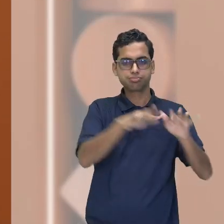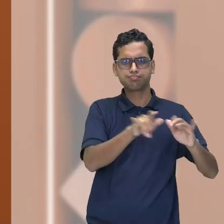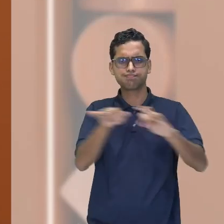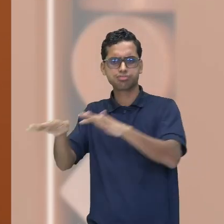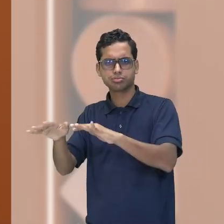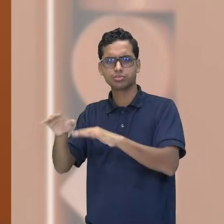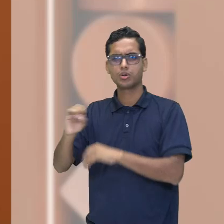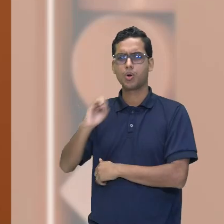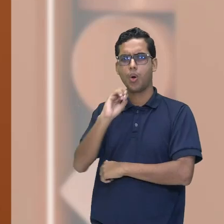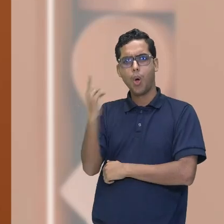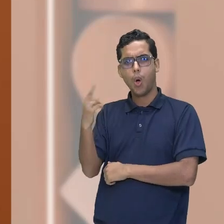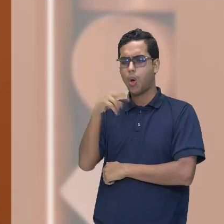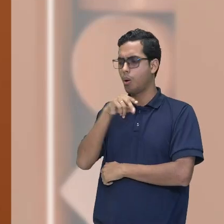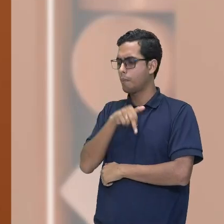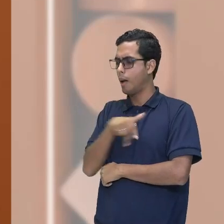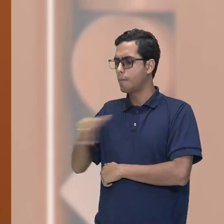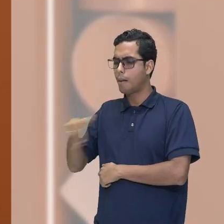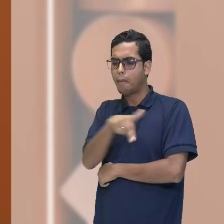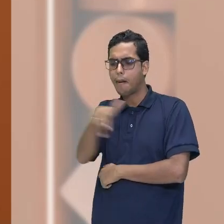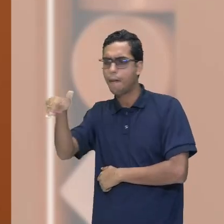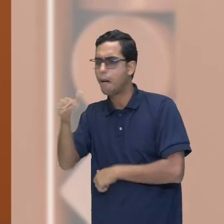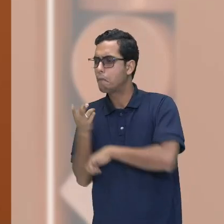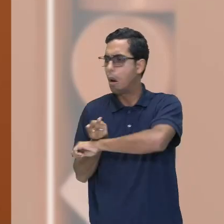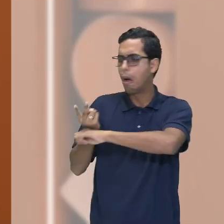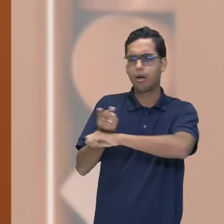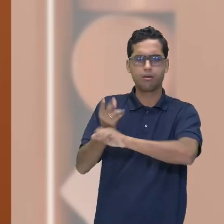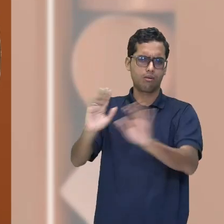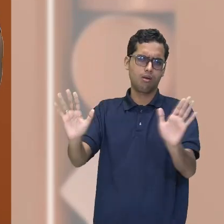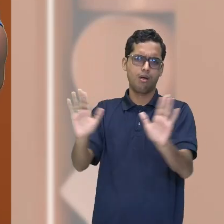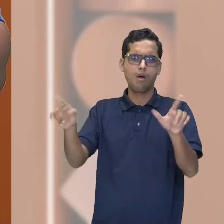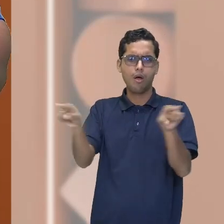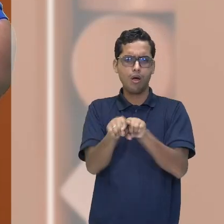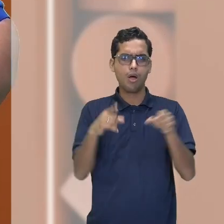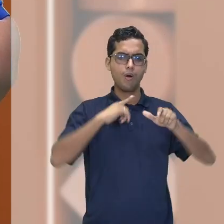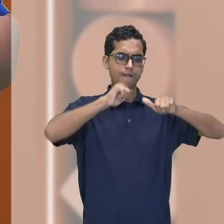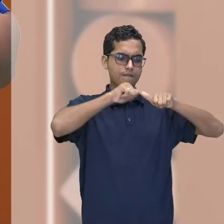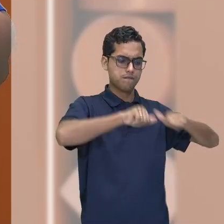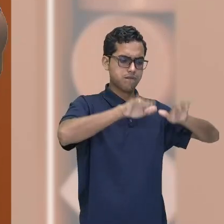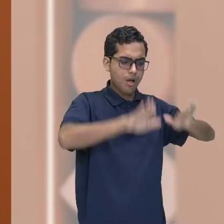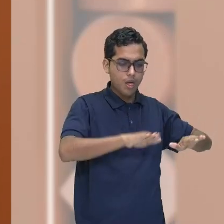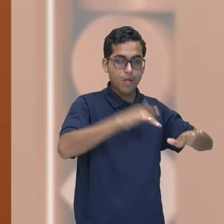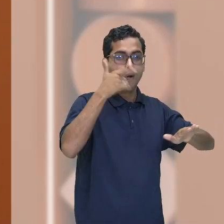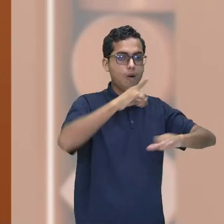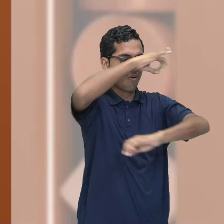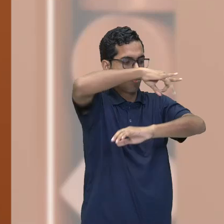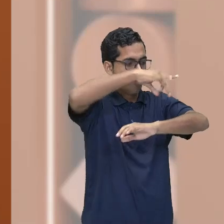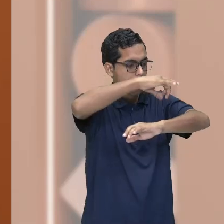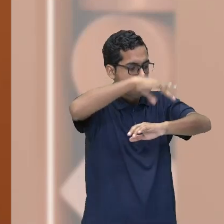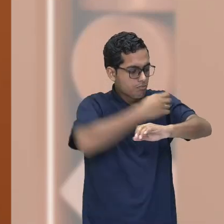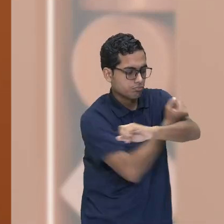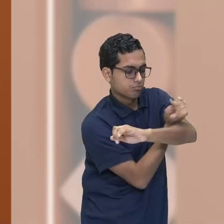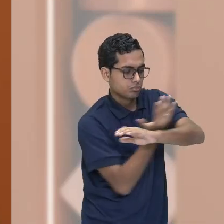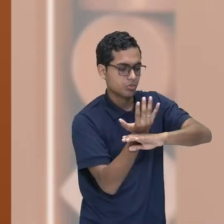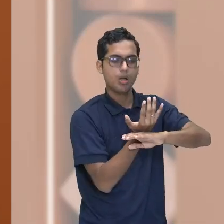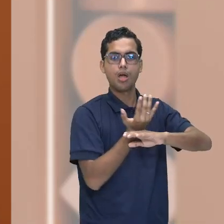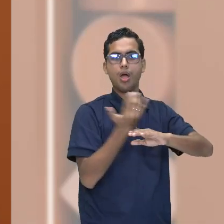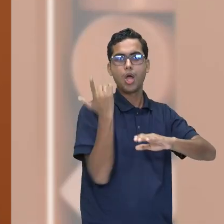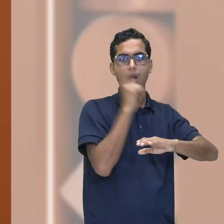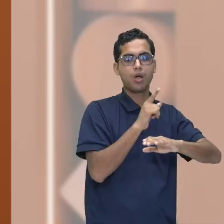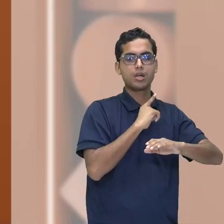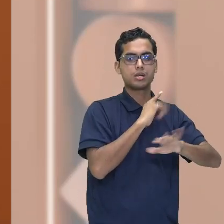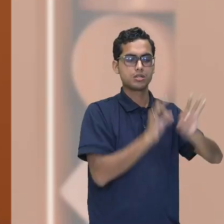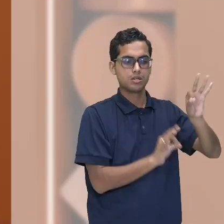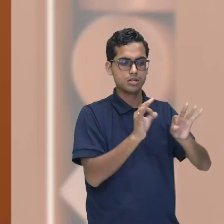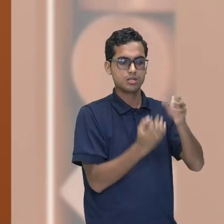é justamente essas mudanças, ou melhor, são justamente essas mudanças na forma como o homem vive e como ele se